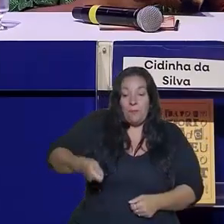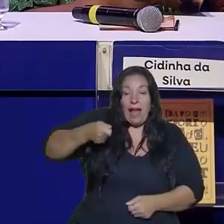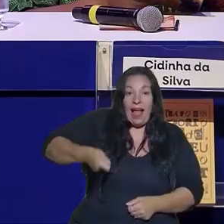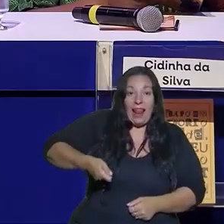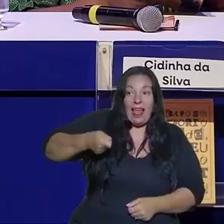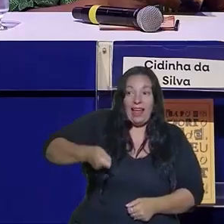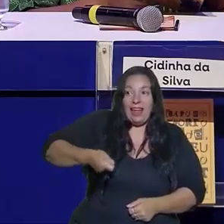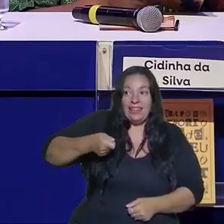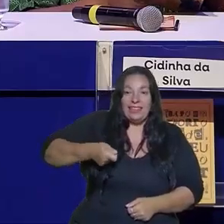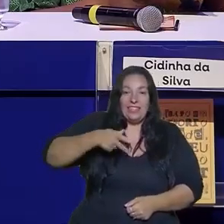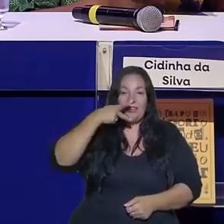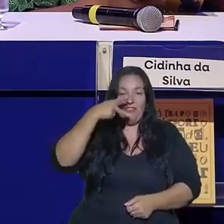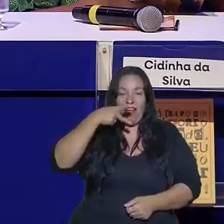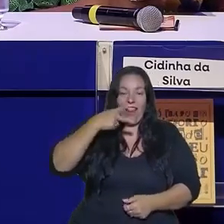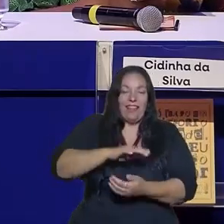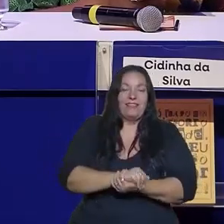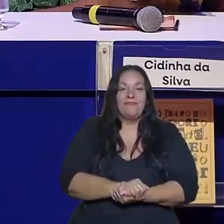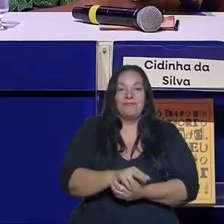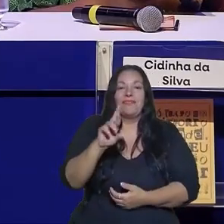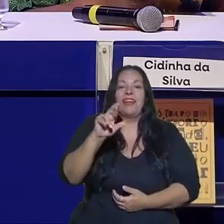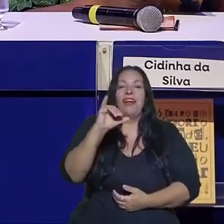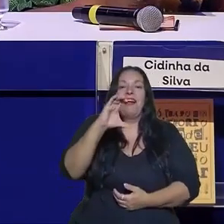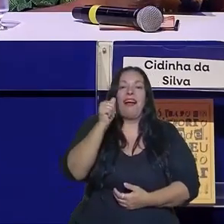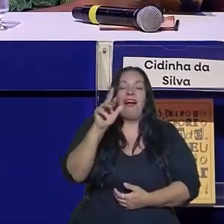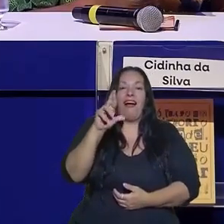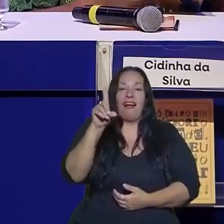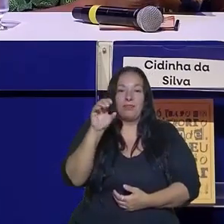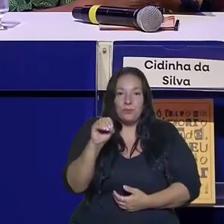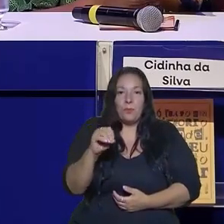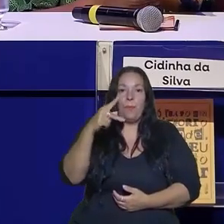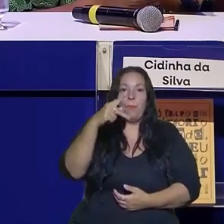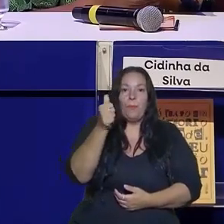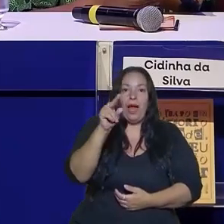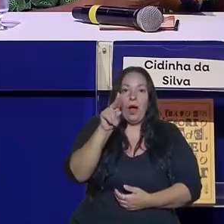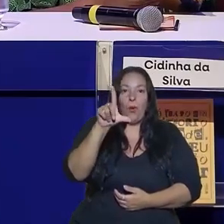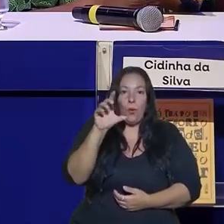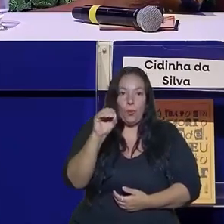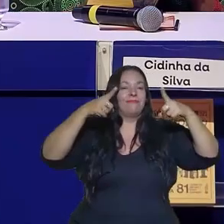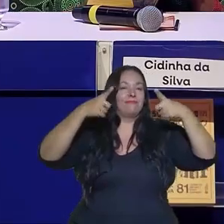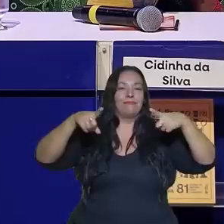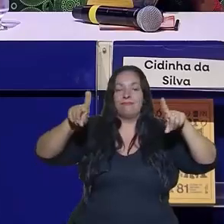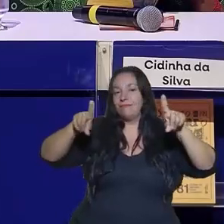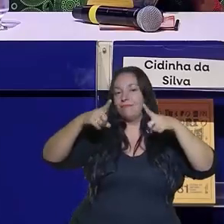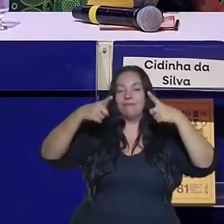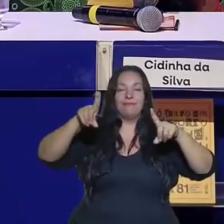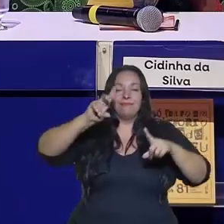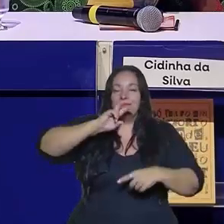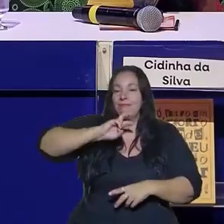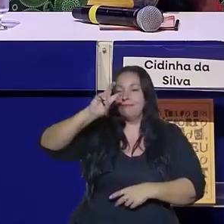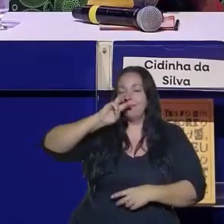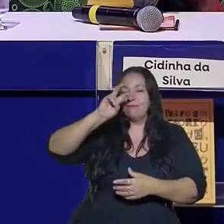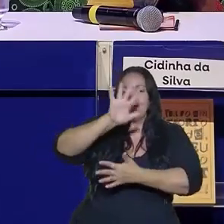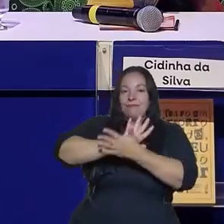talvez a gente conte, o Ricardo e também o Paulo. E falar a trindade de